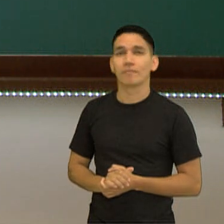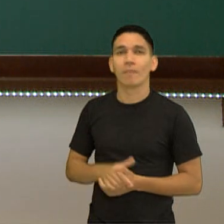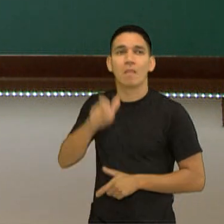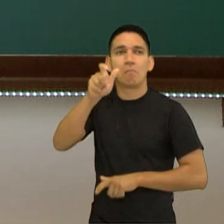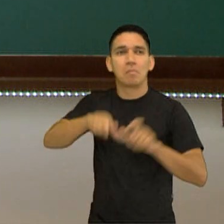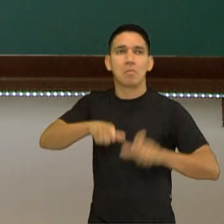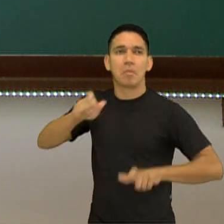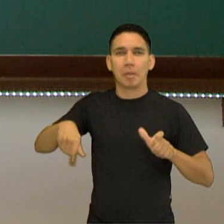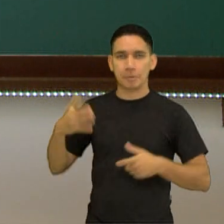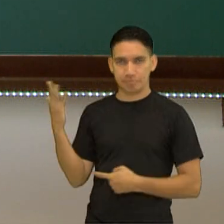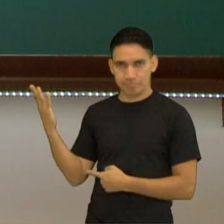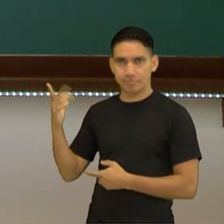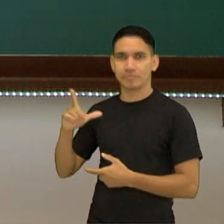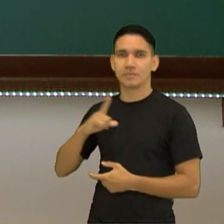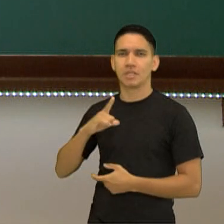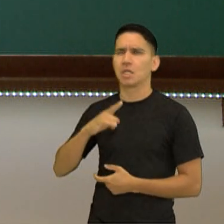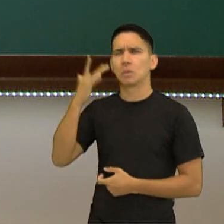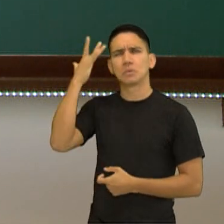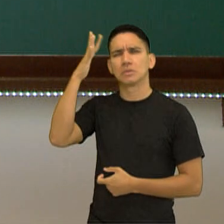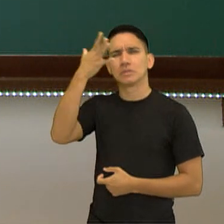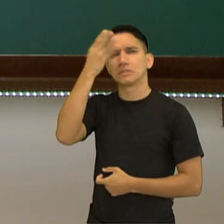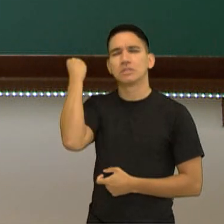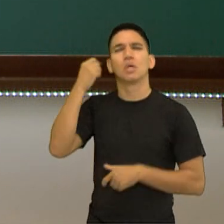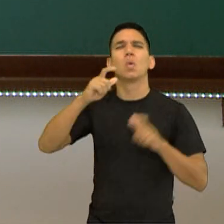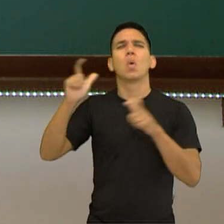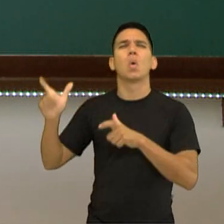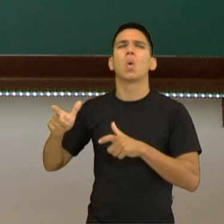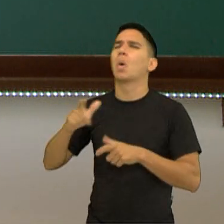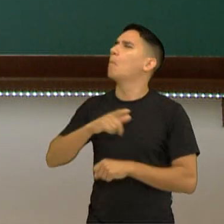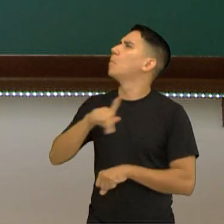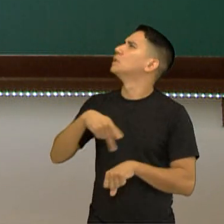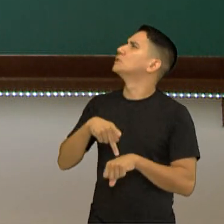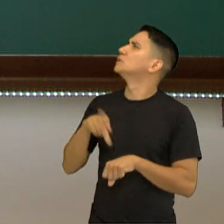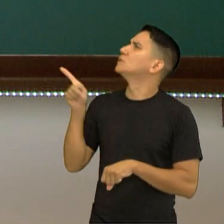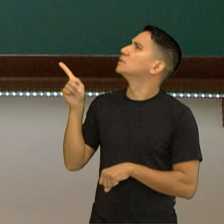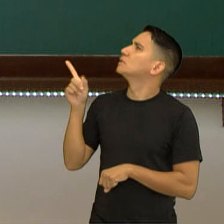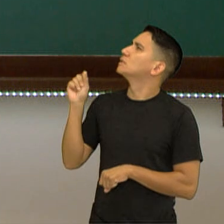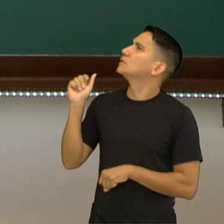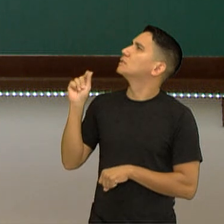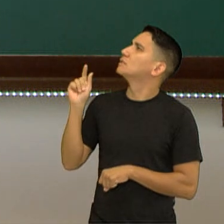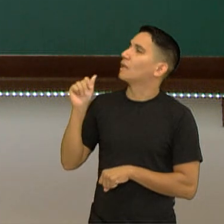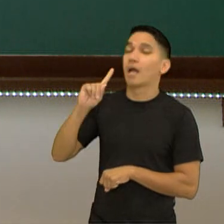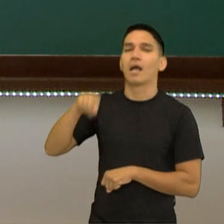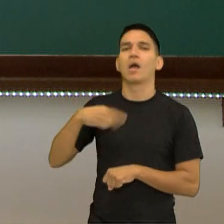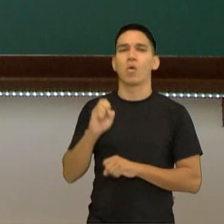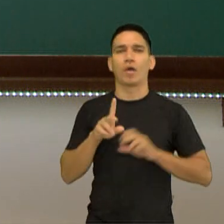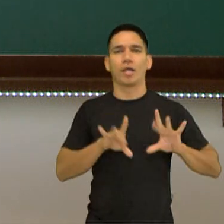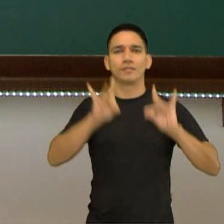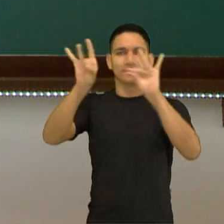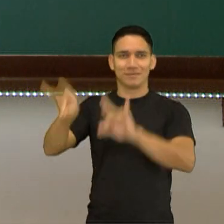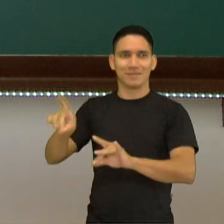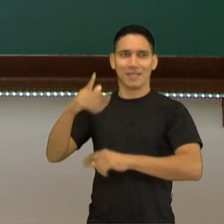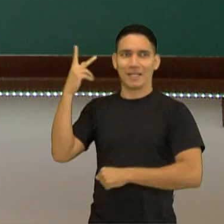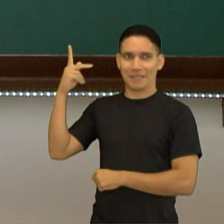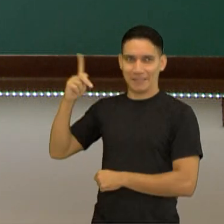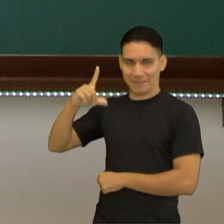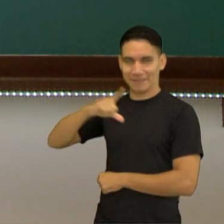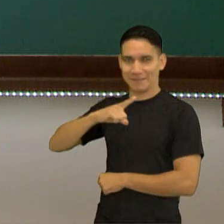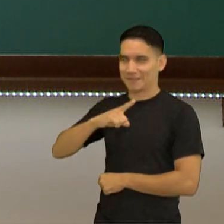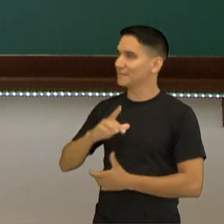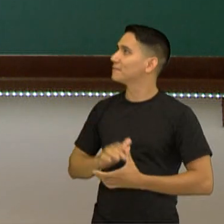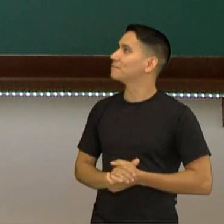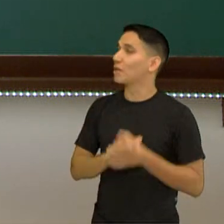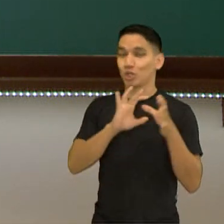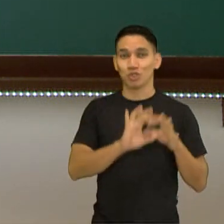mascotes aqui. Eu só não lembro, deixa eu ver aqui rapidinho, de qual país que eles são. De Sydney, tá? São os mascotes